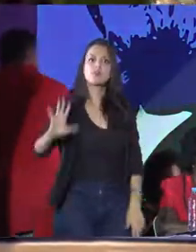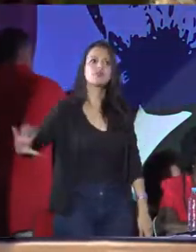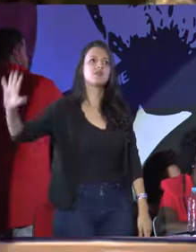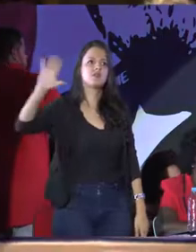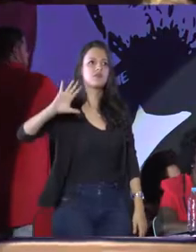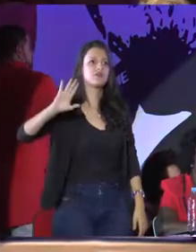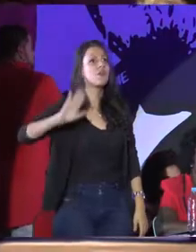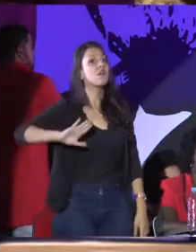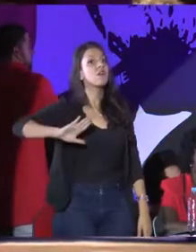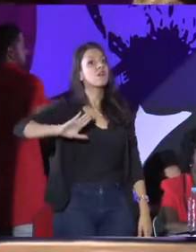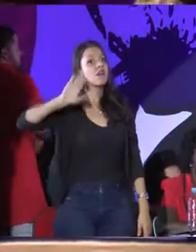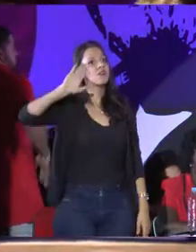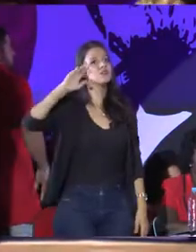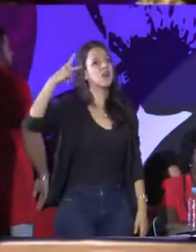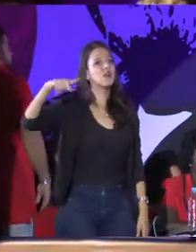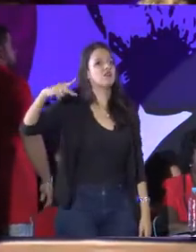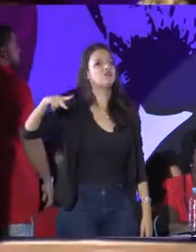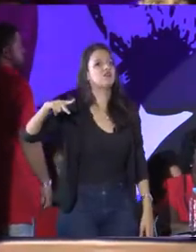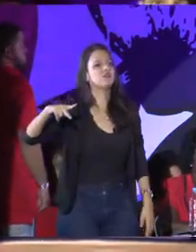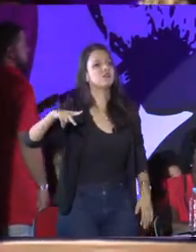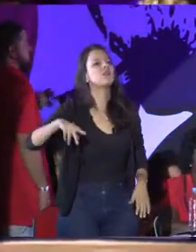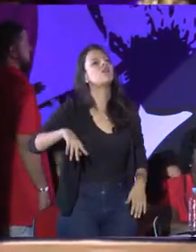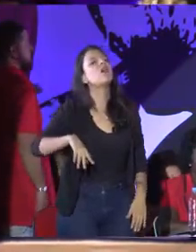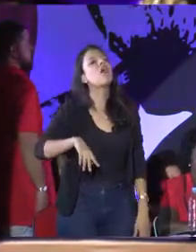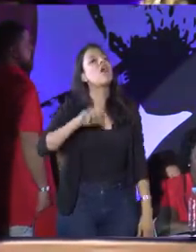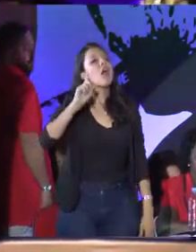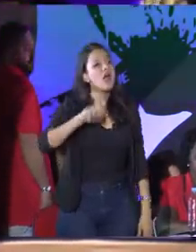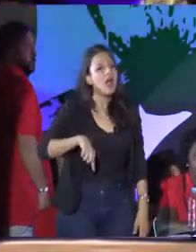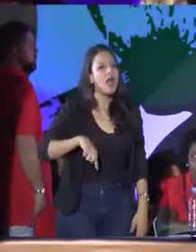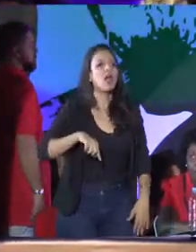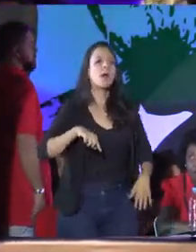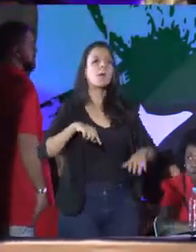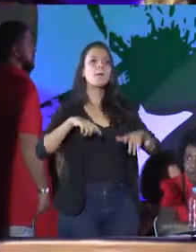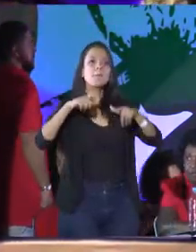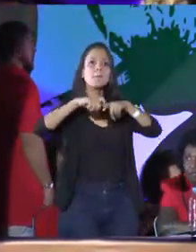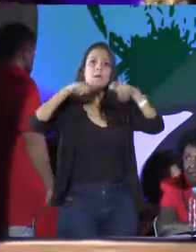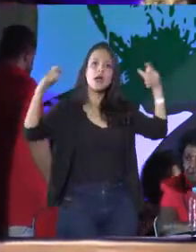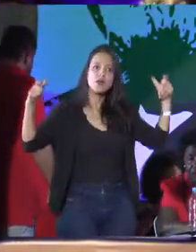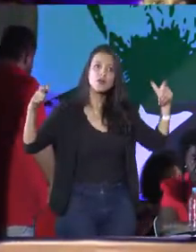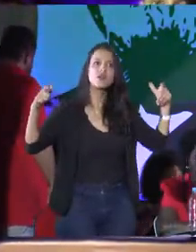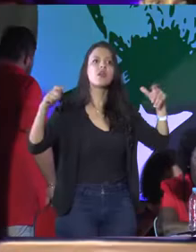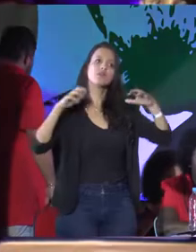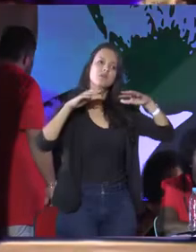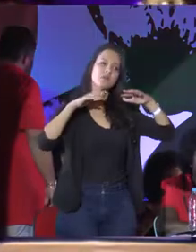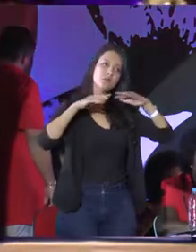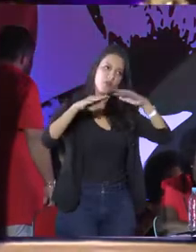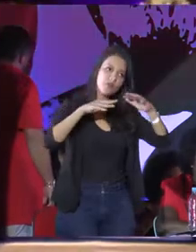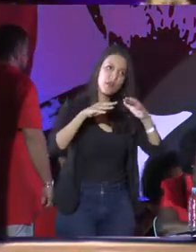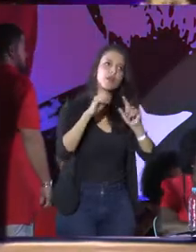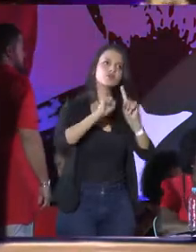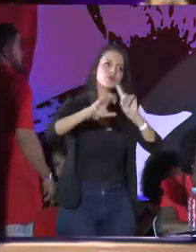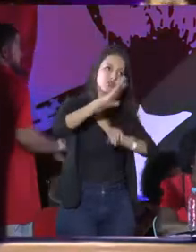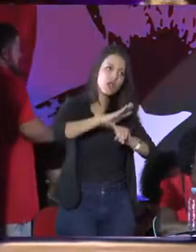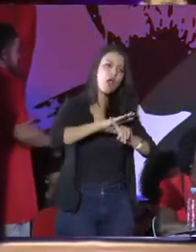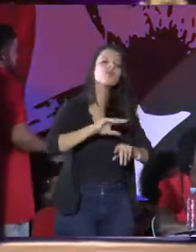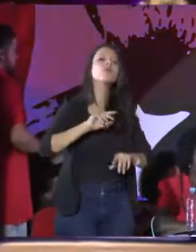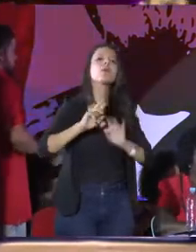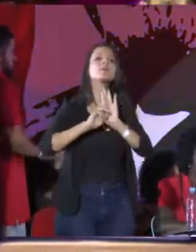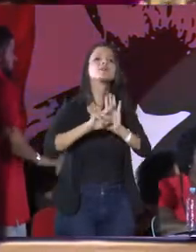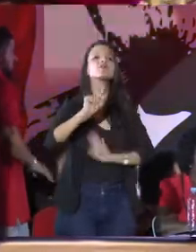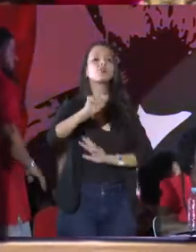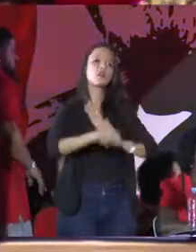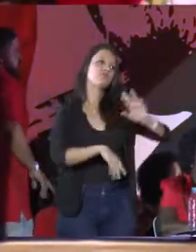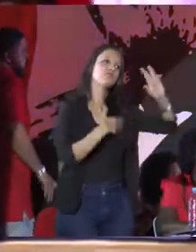o candidato do povo brasileiro! É o candidato da maioria dos movimentos sociais e é o